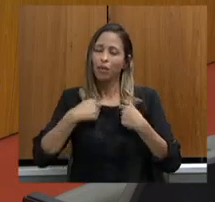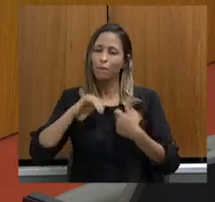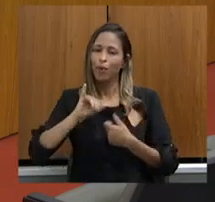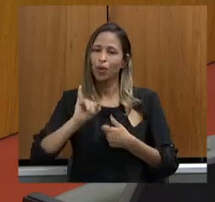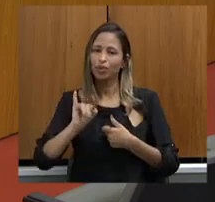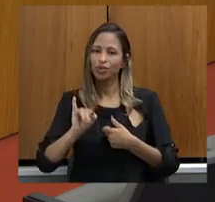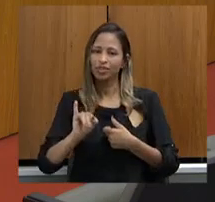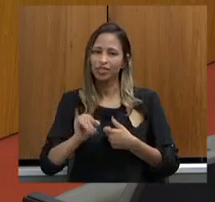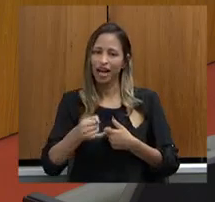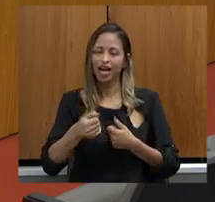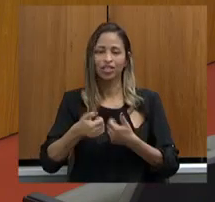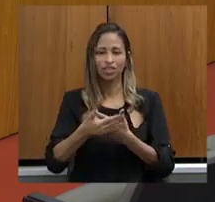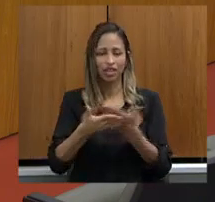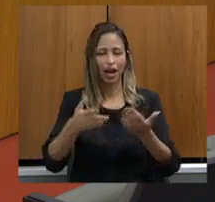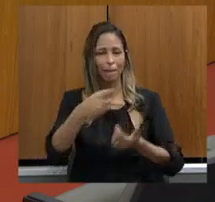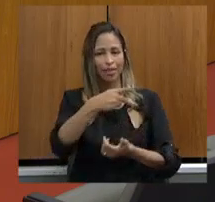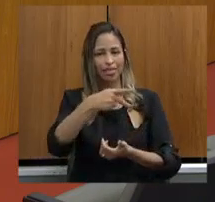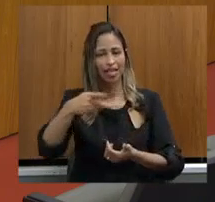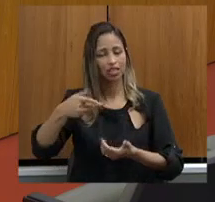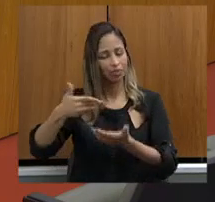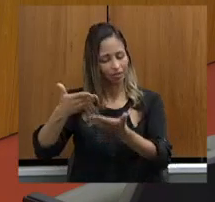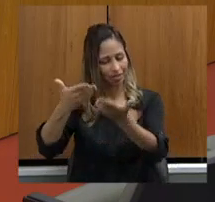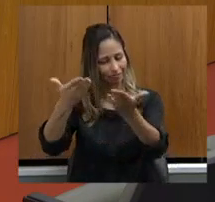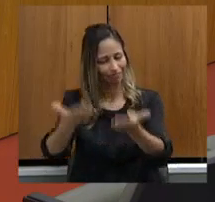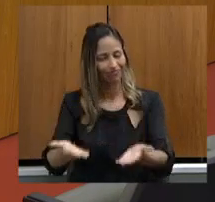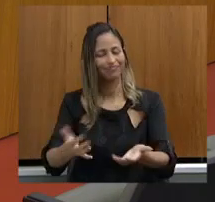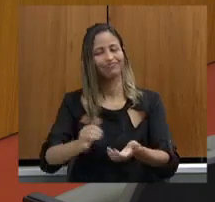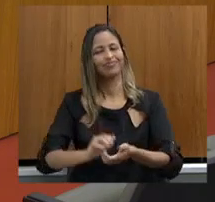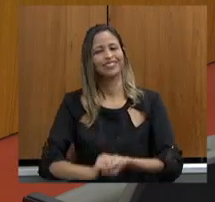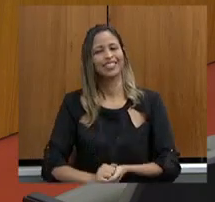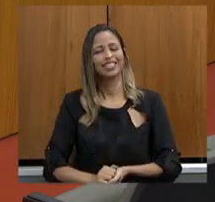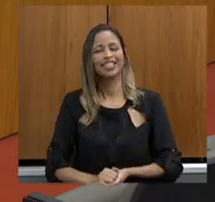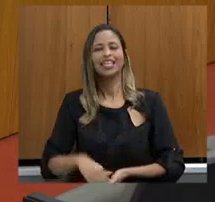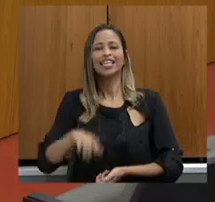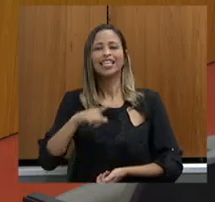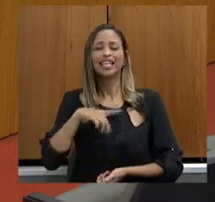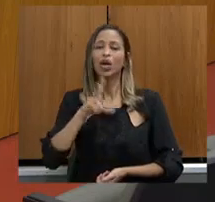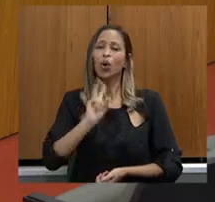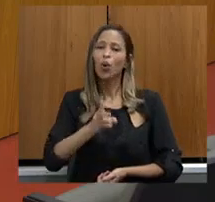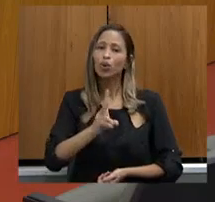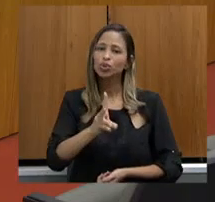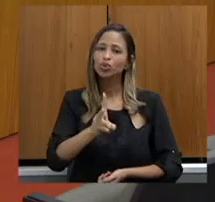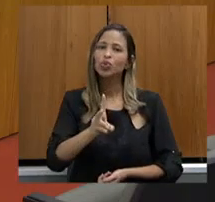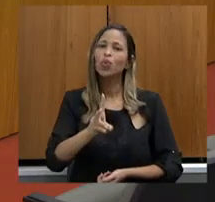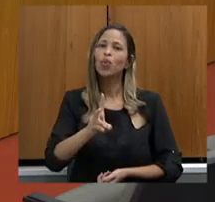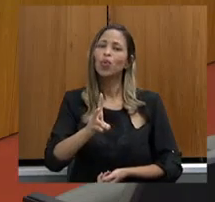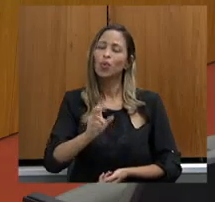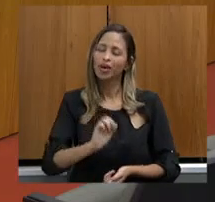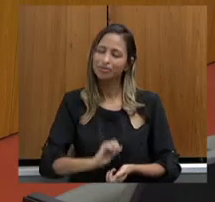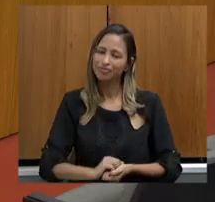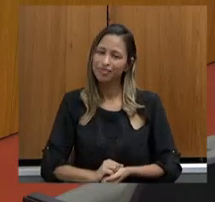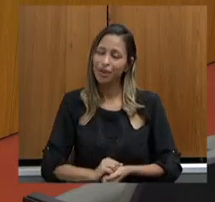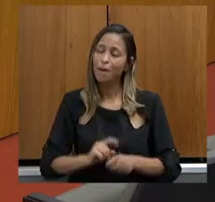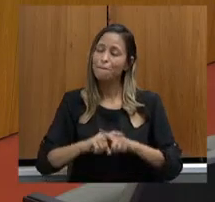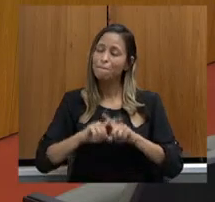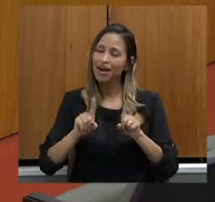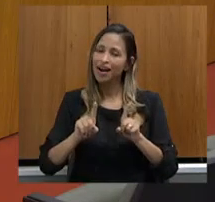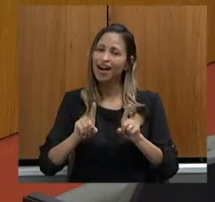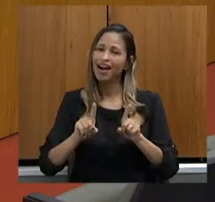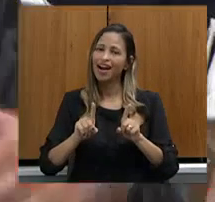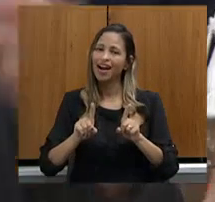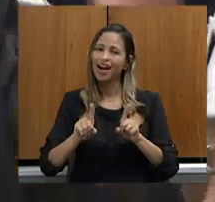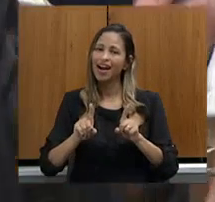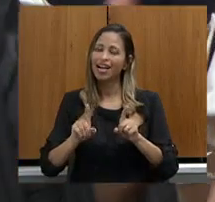de ceder a presidência para vossa excelência que tenha continuidade aqui mais uma viola Mas jamais